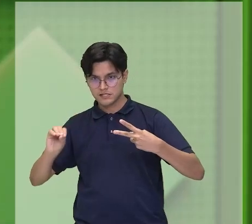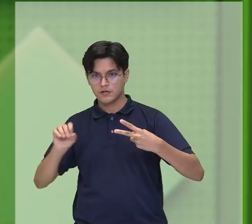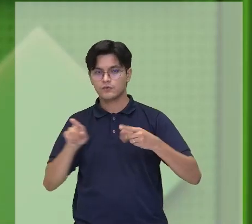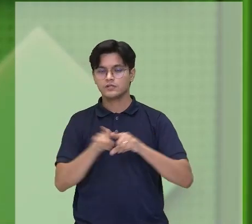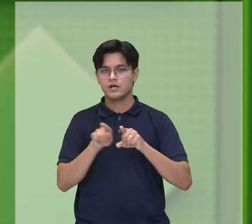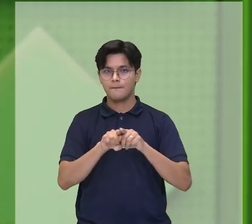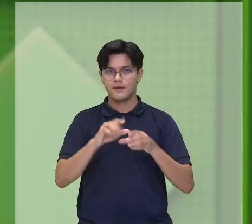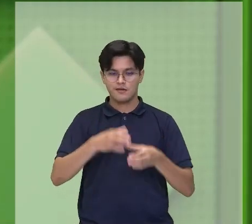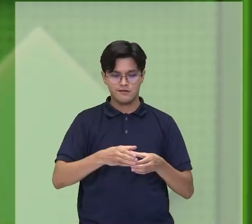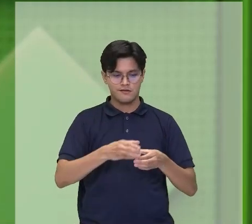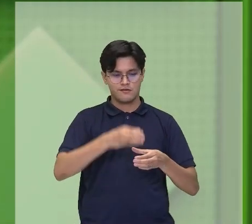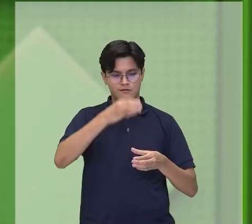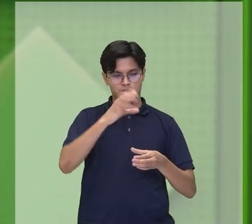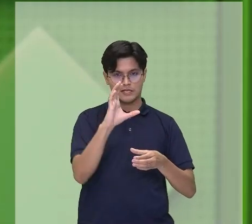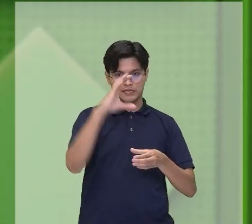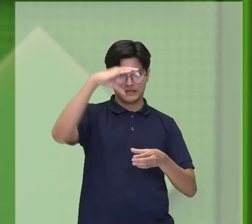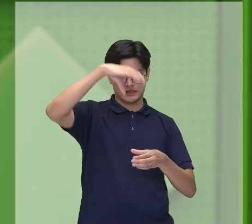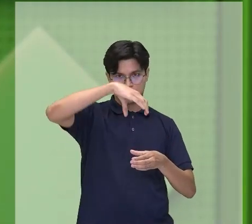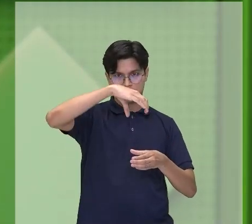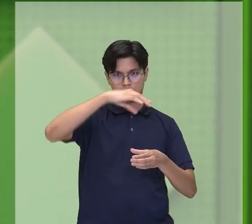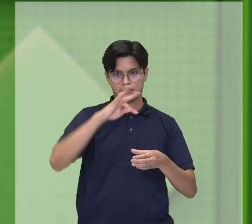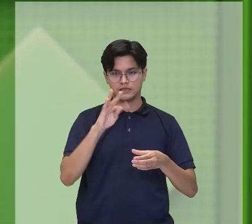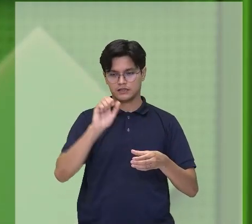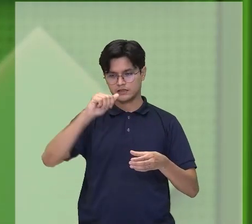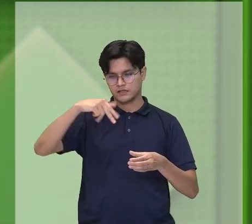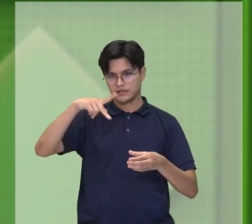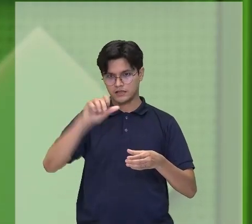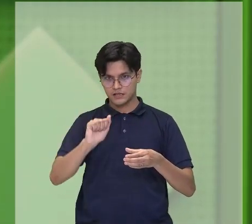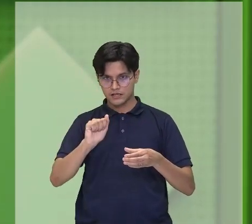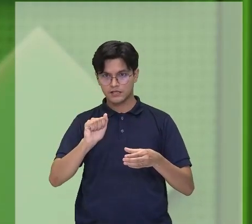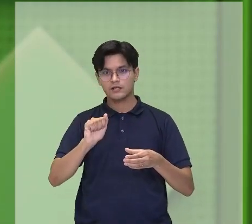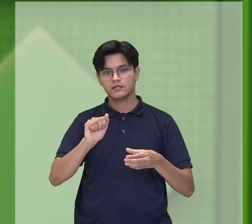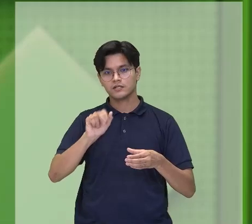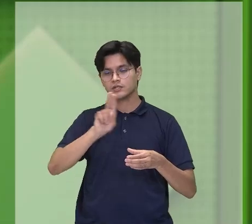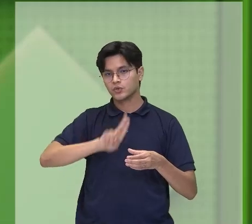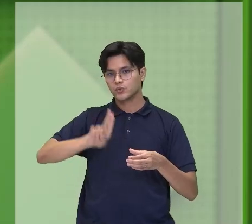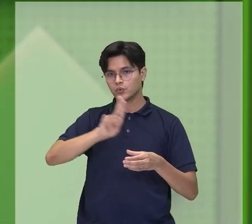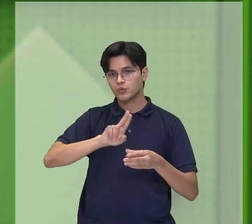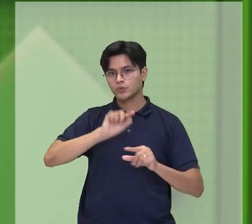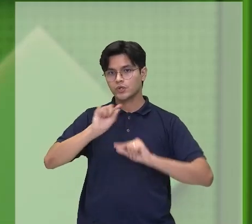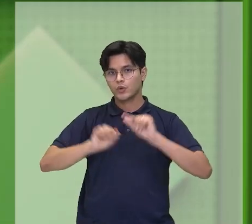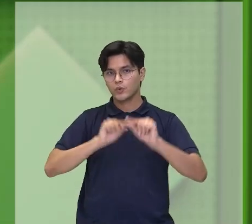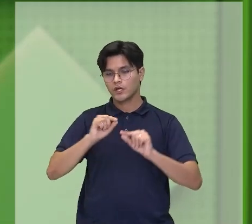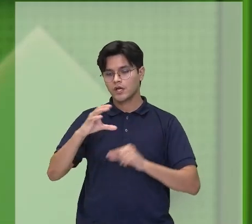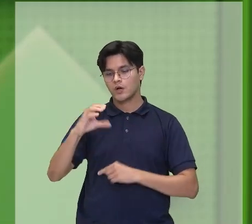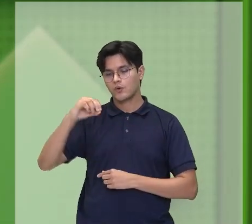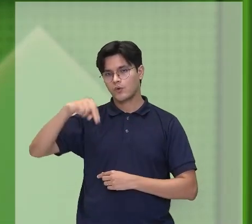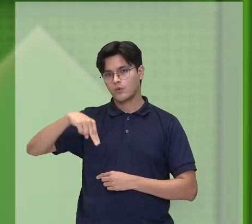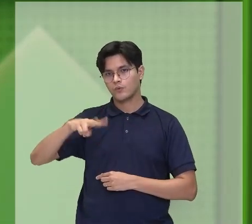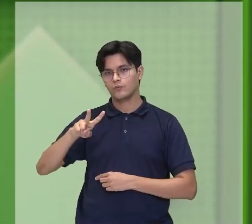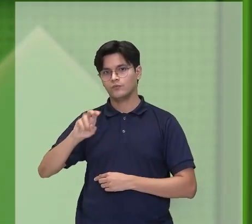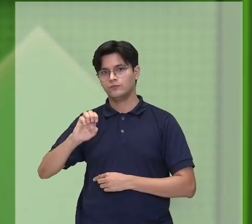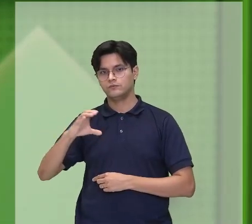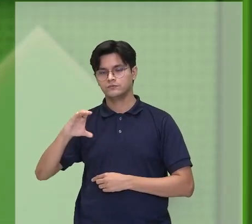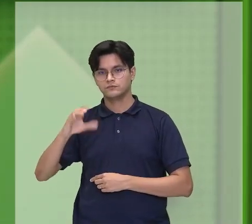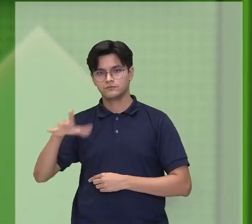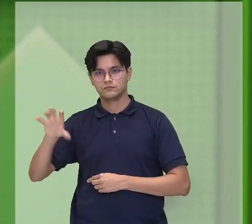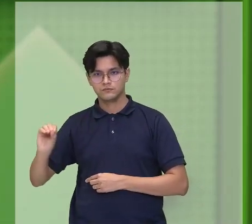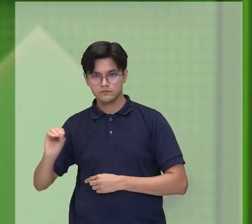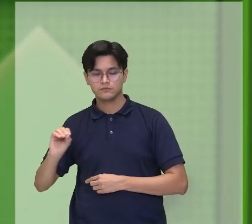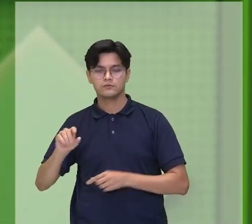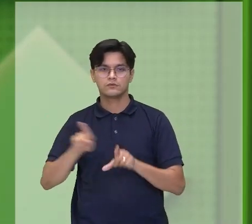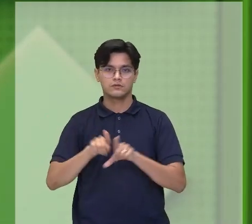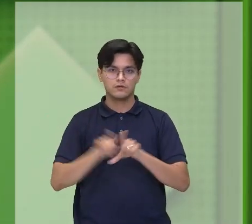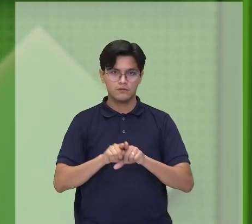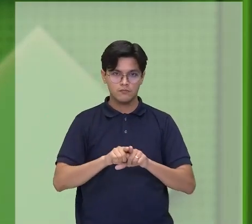faz o isolamento da conveção, o vácuo, né, que faz ali o isolamento